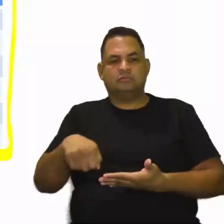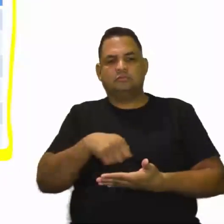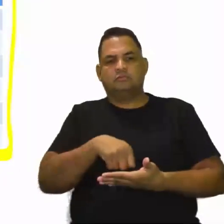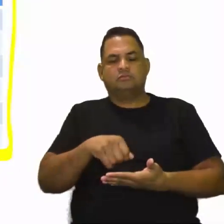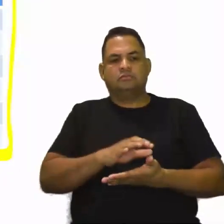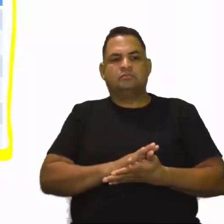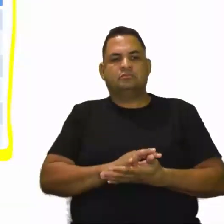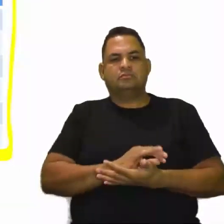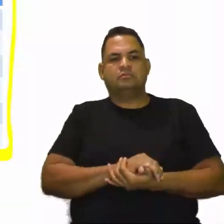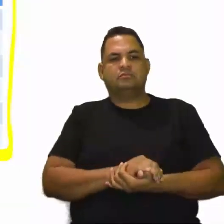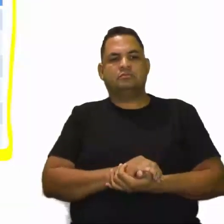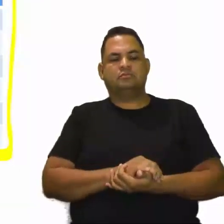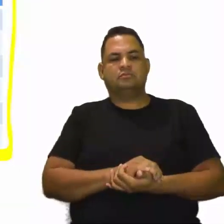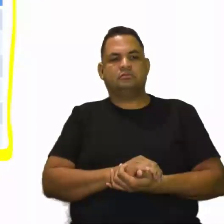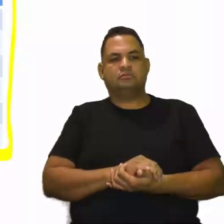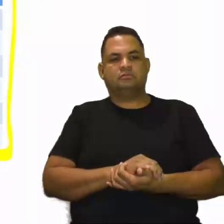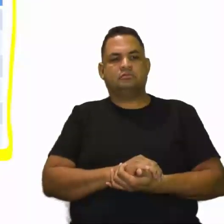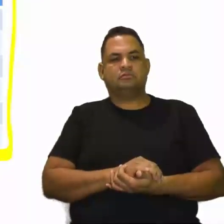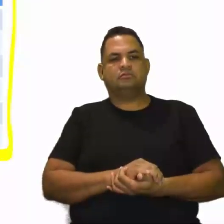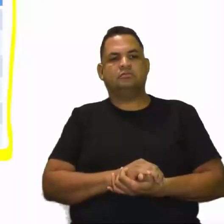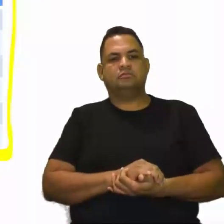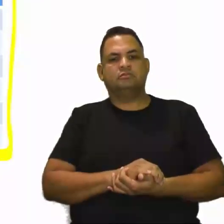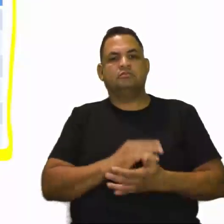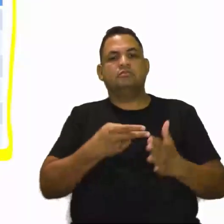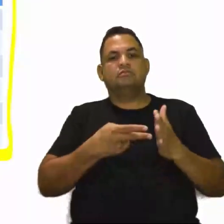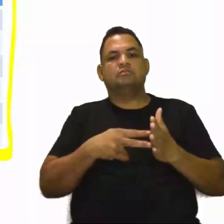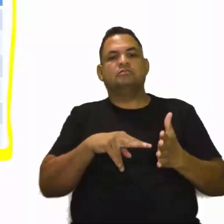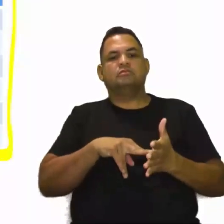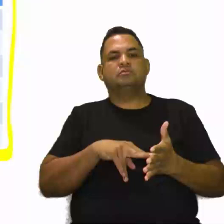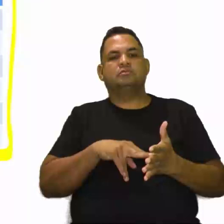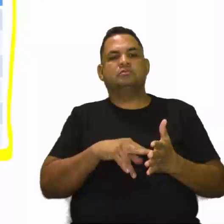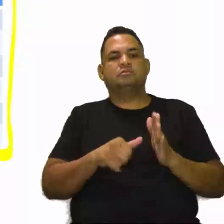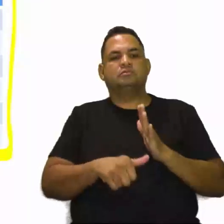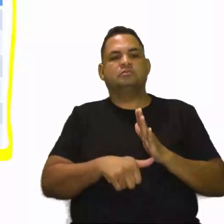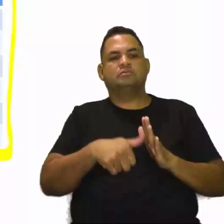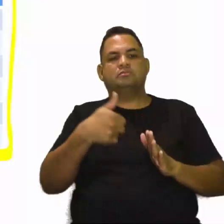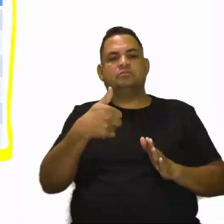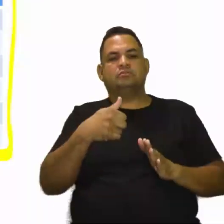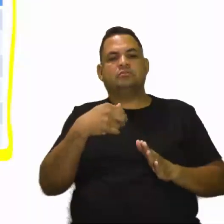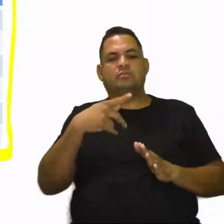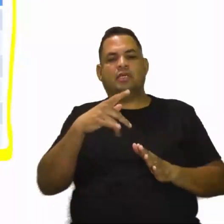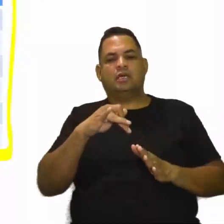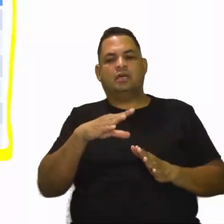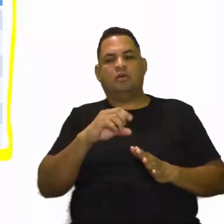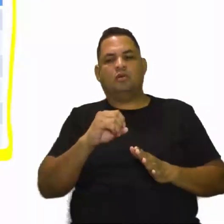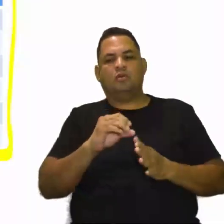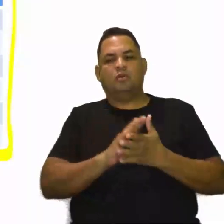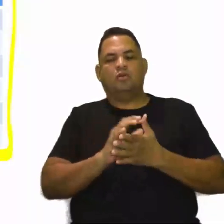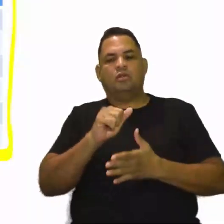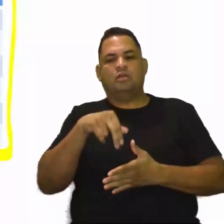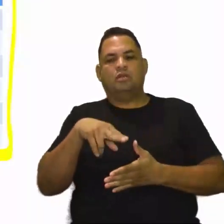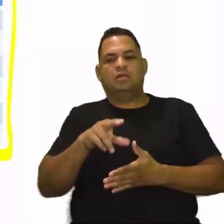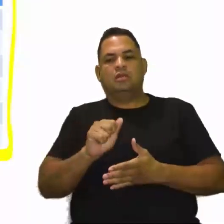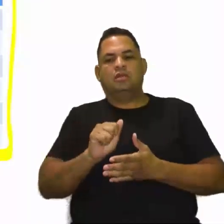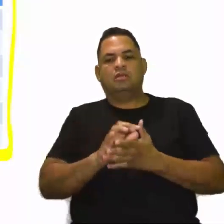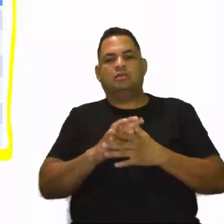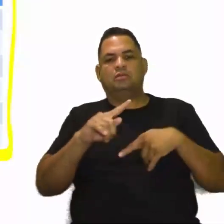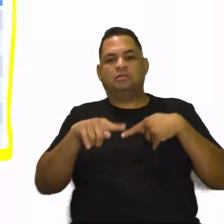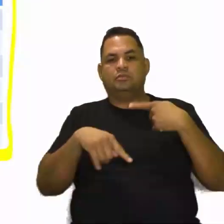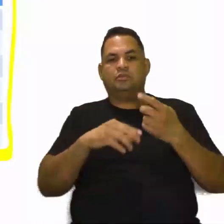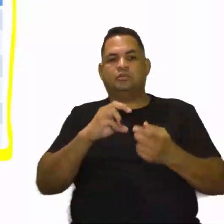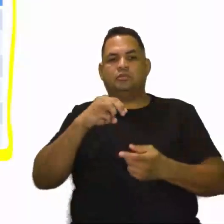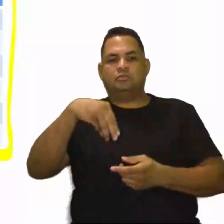na ordem. Respectivamente significa primeiro Paulo, depois Ana, depois